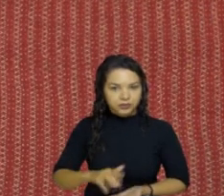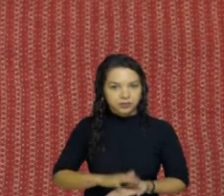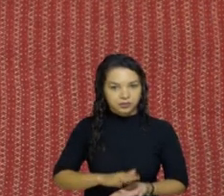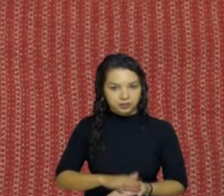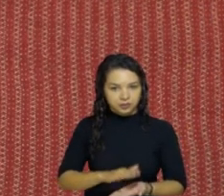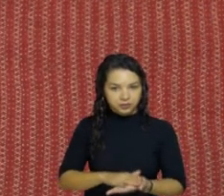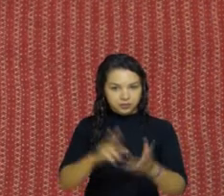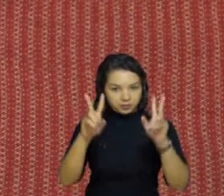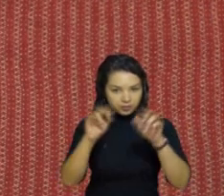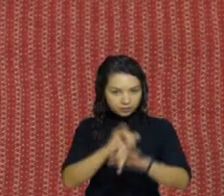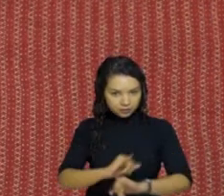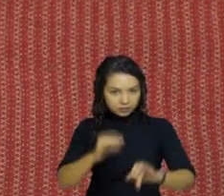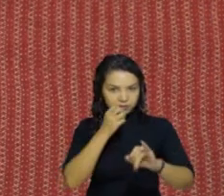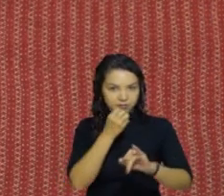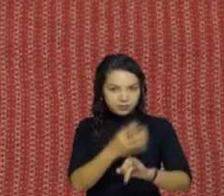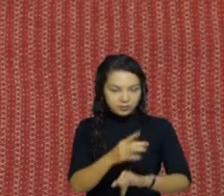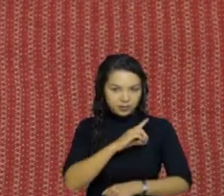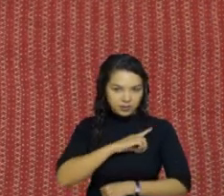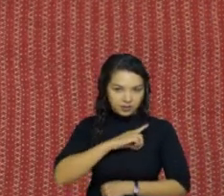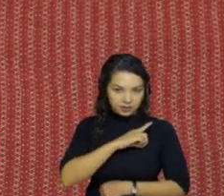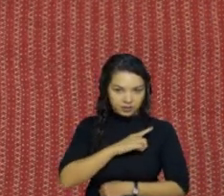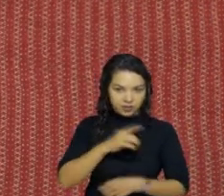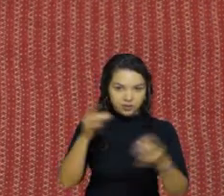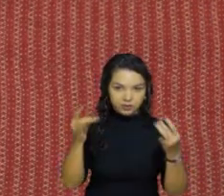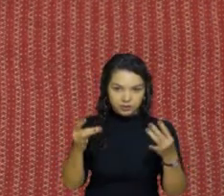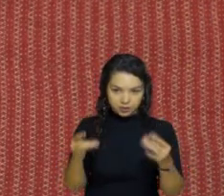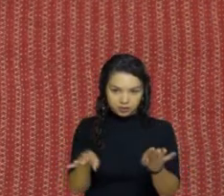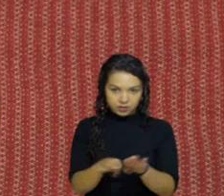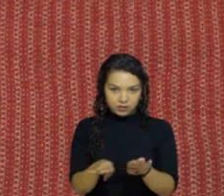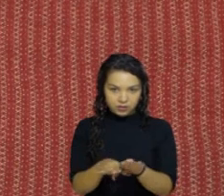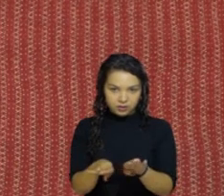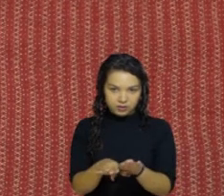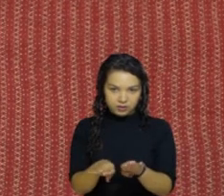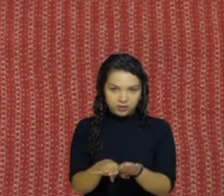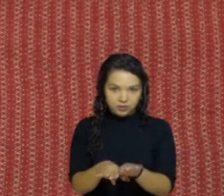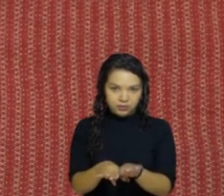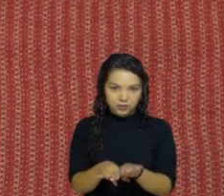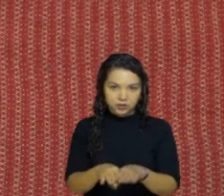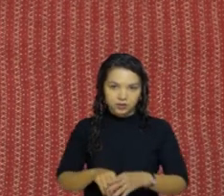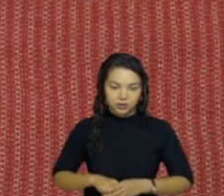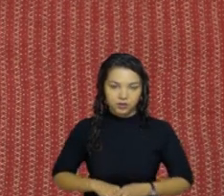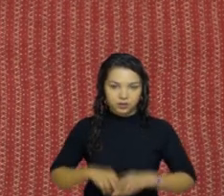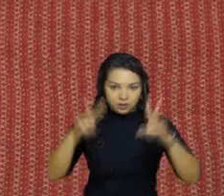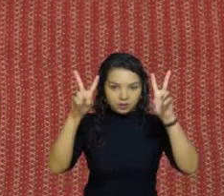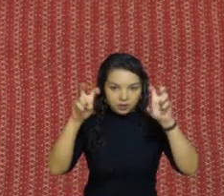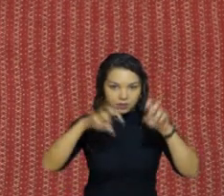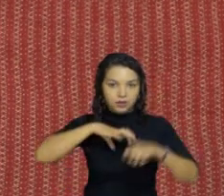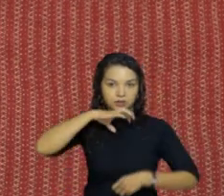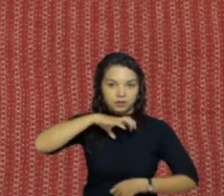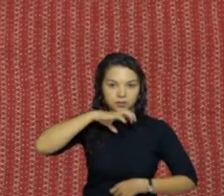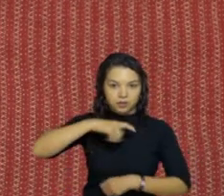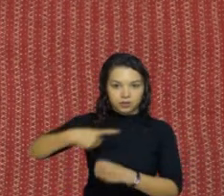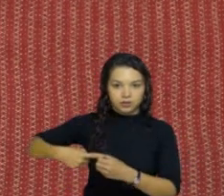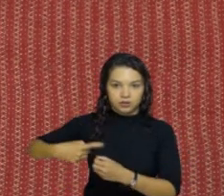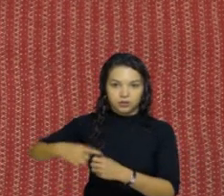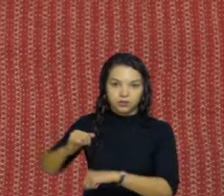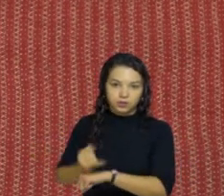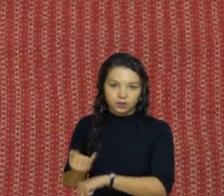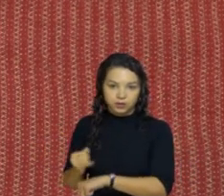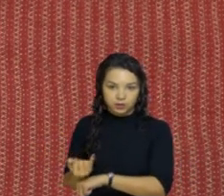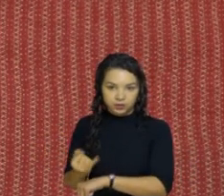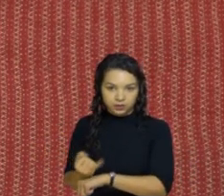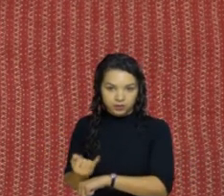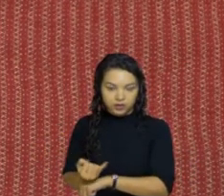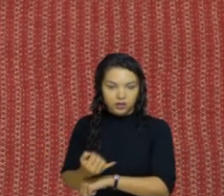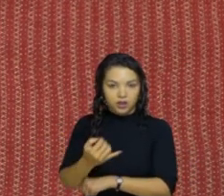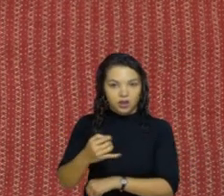da delegacia especializada, né? Principalmente na causa animal em Joinville, na cidade que tem quase